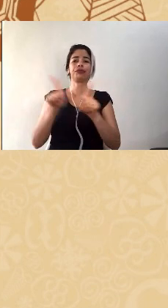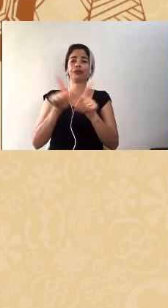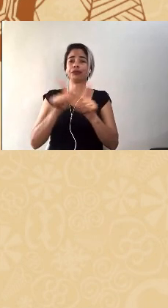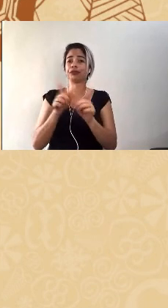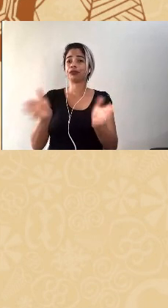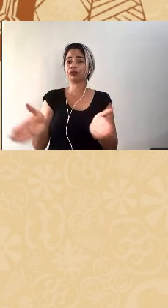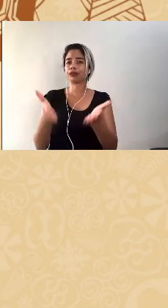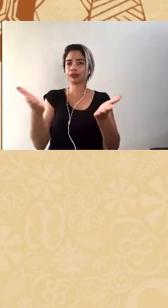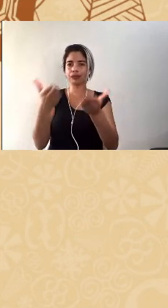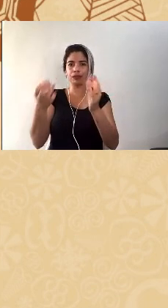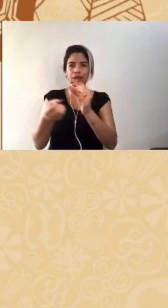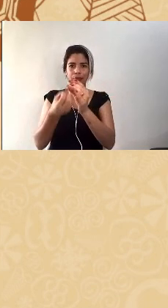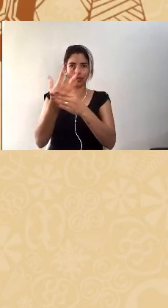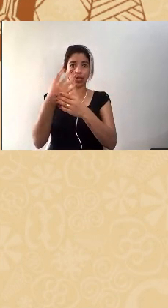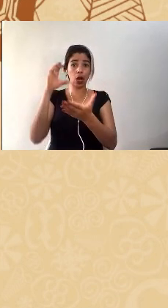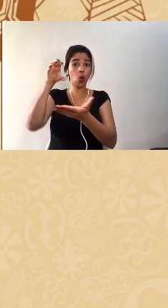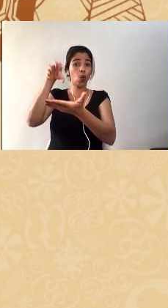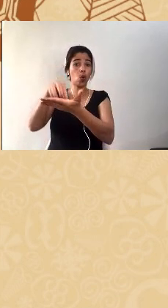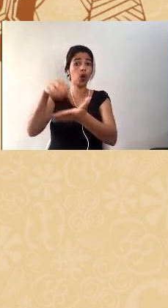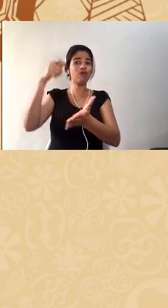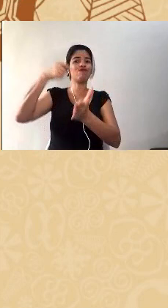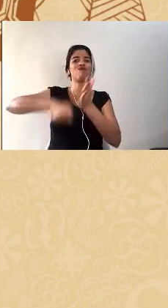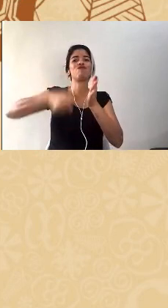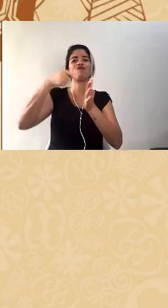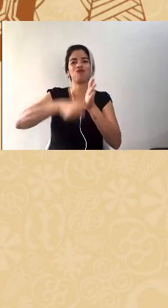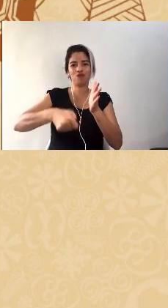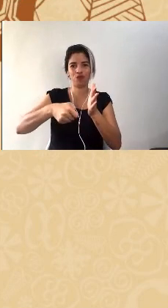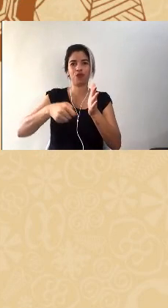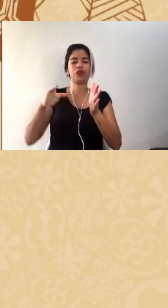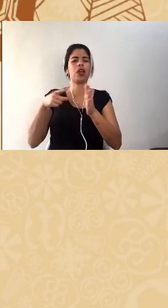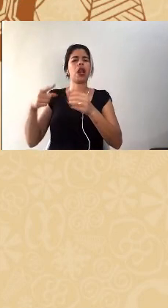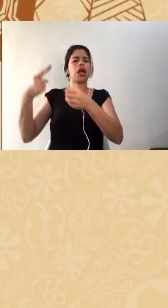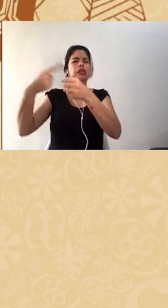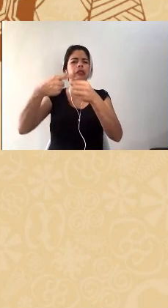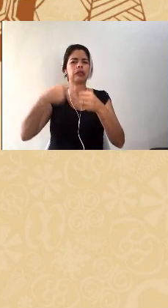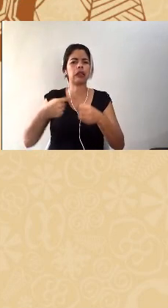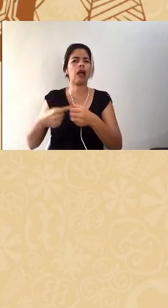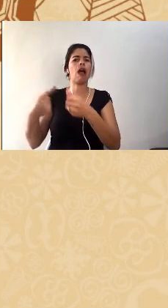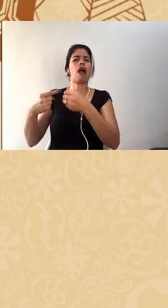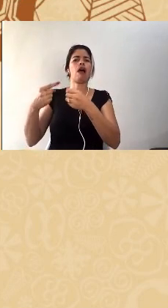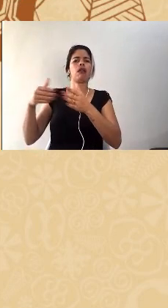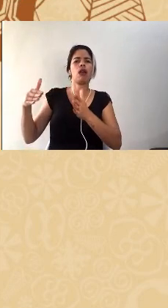a criação de centros de luta, né, nos bairros, nas vilas, nas prisões, né,